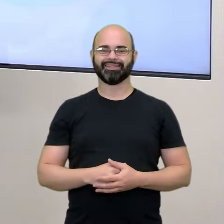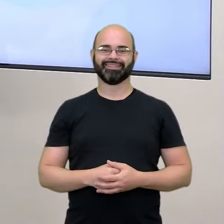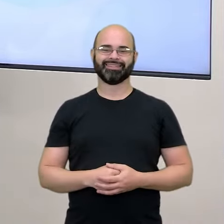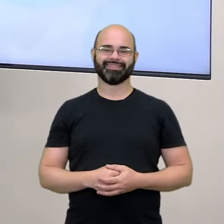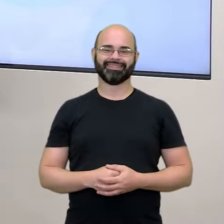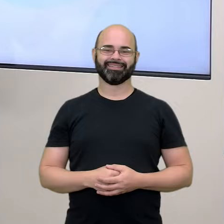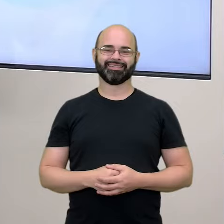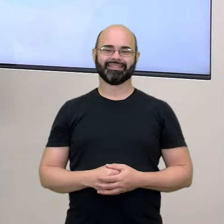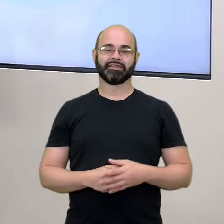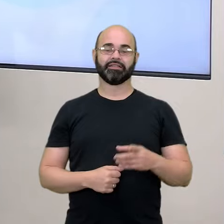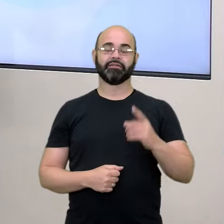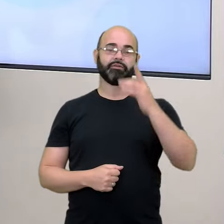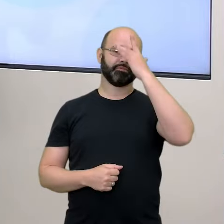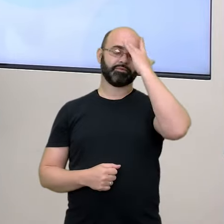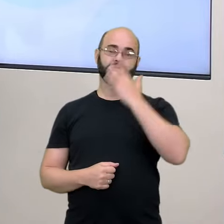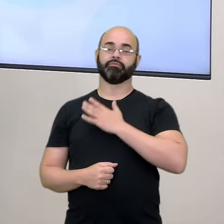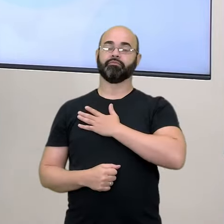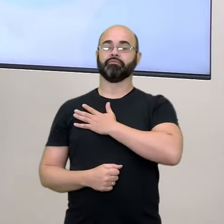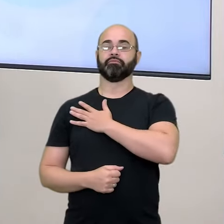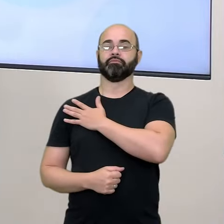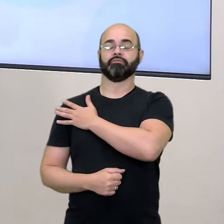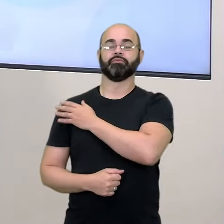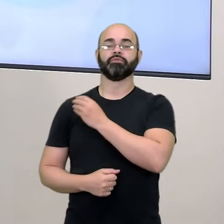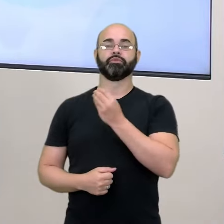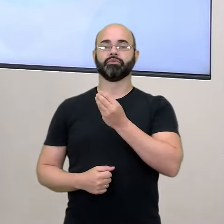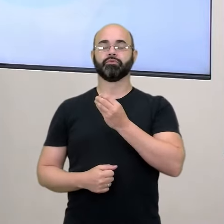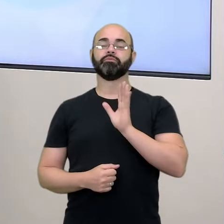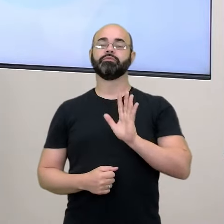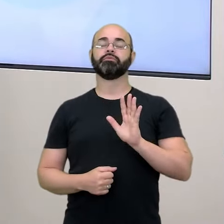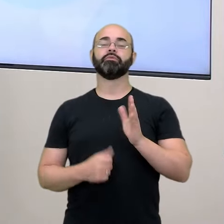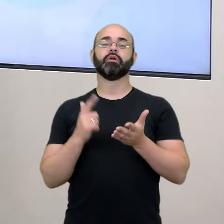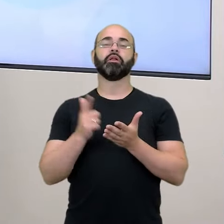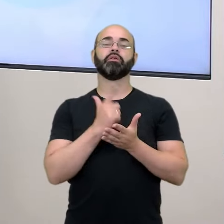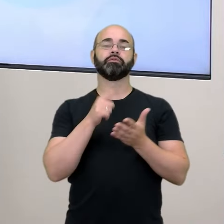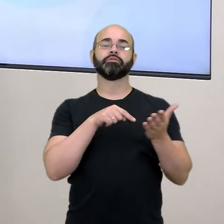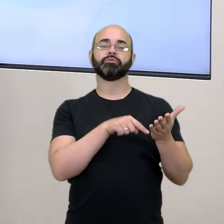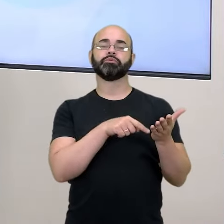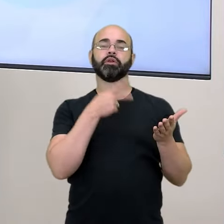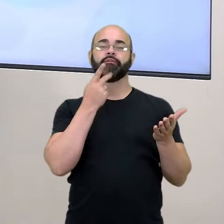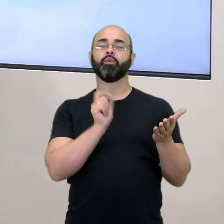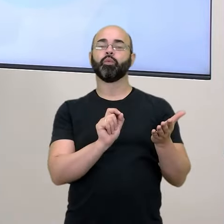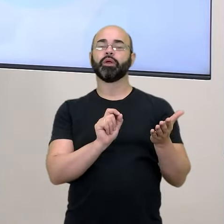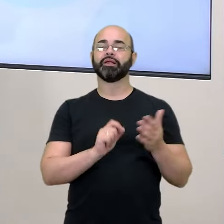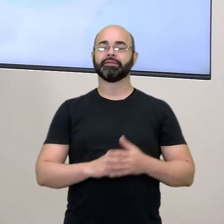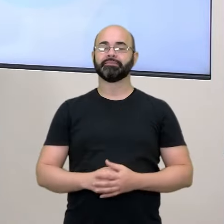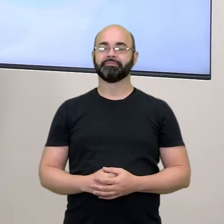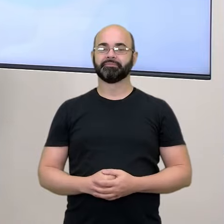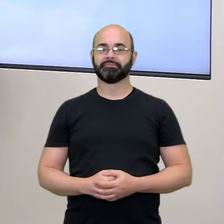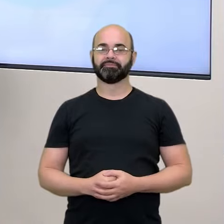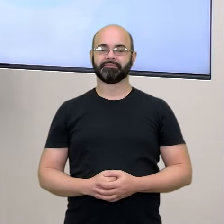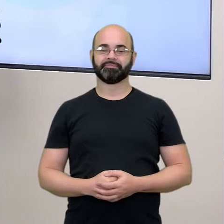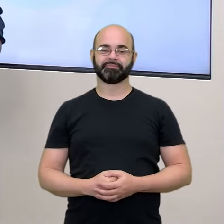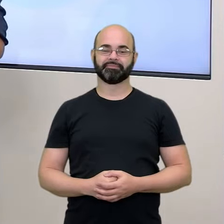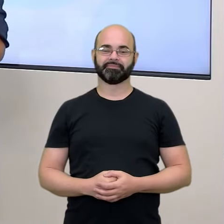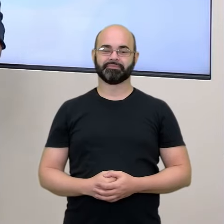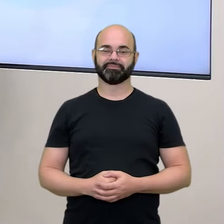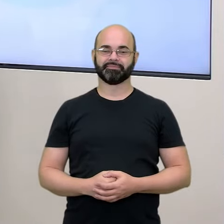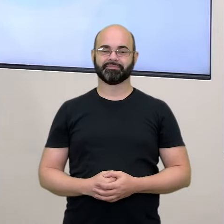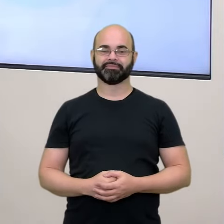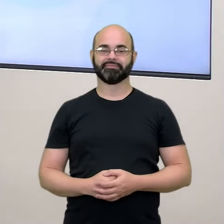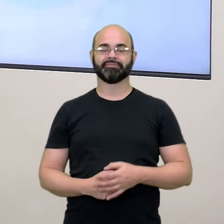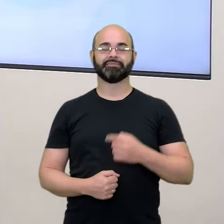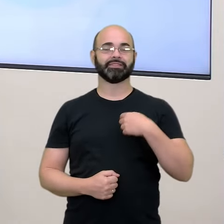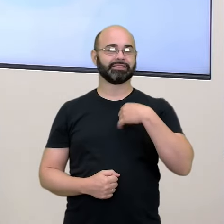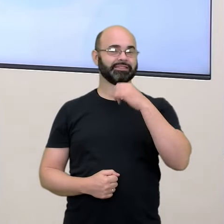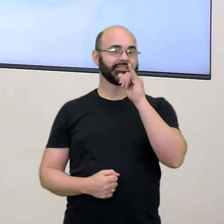vendo de forma preconceituosa, de outra forma, então como é que é retratado na literatura isso aí, né? Então, é pensar isso. E eu trouxe 3 exemplos.